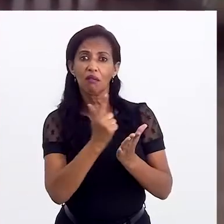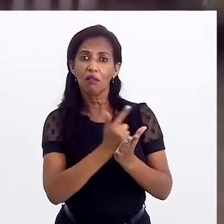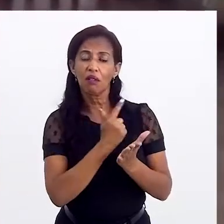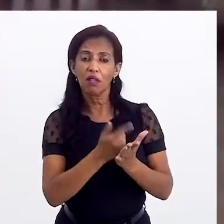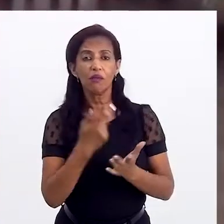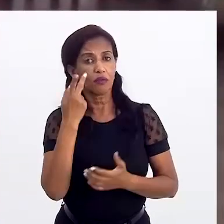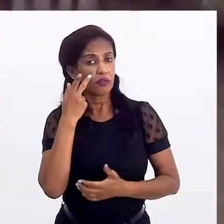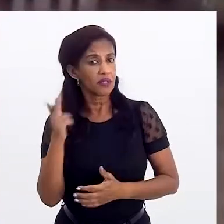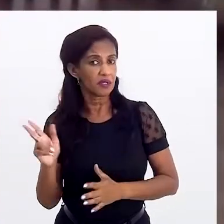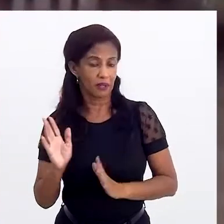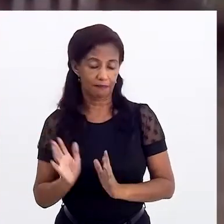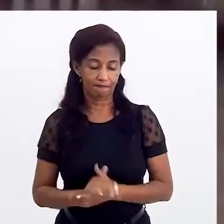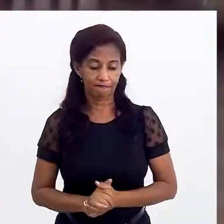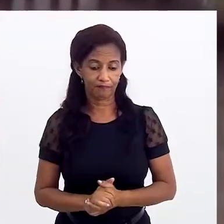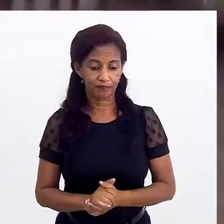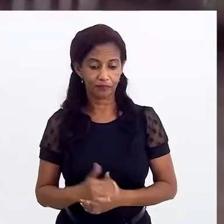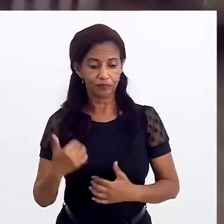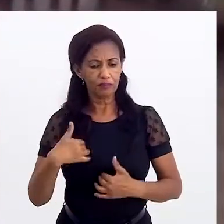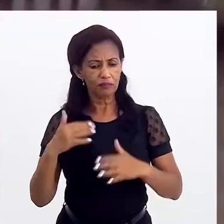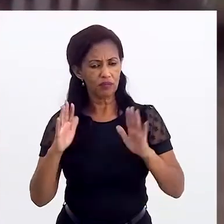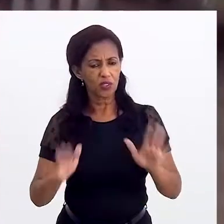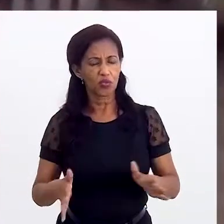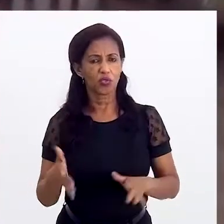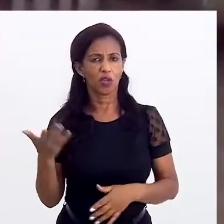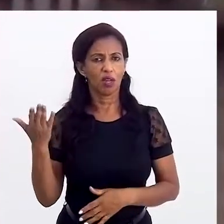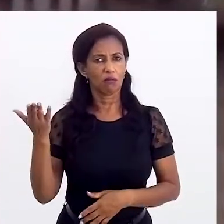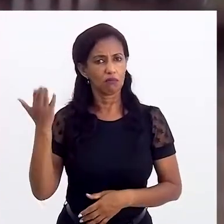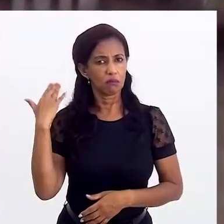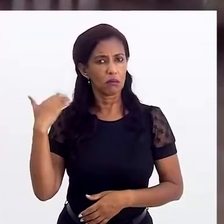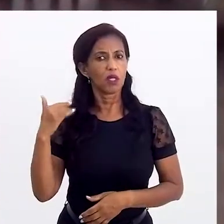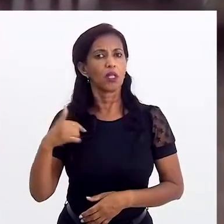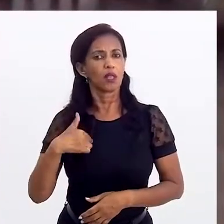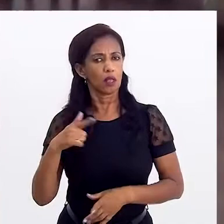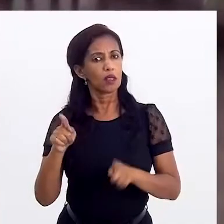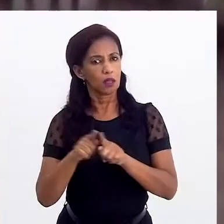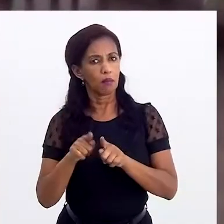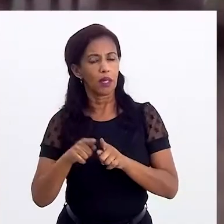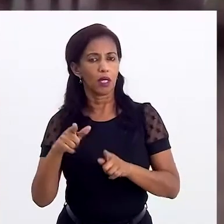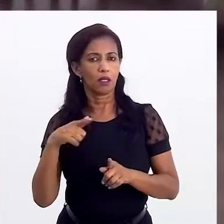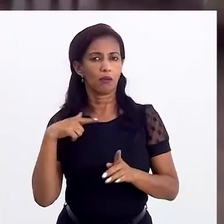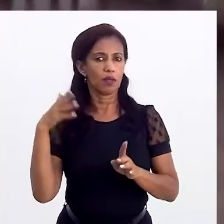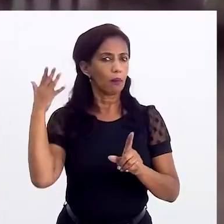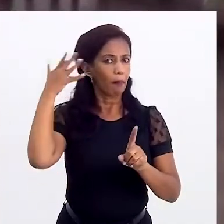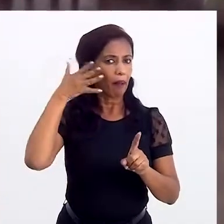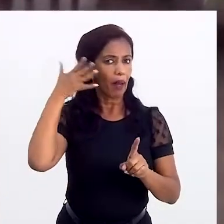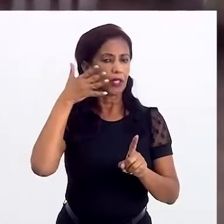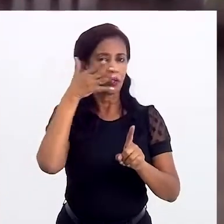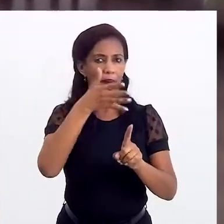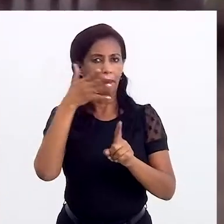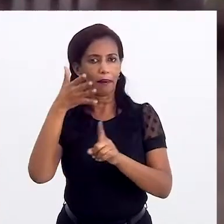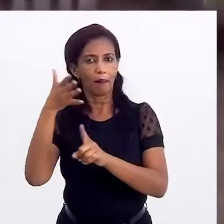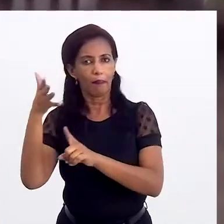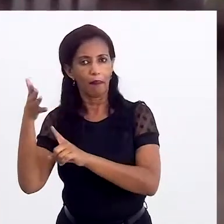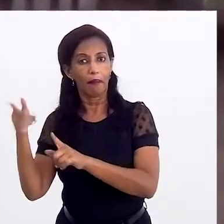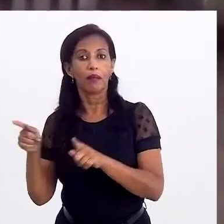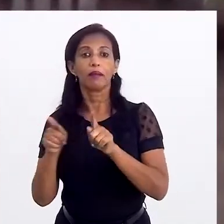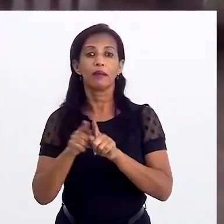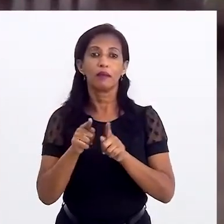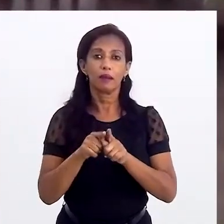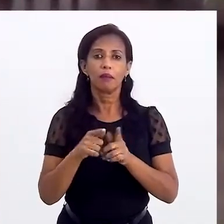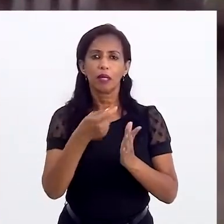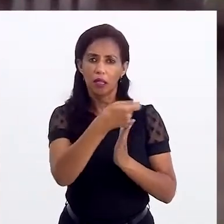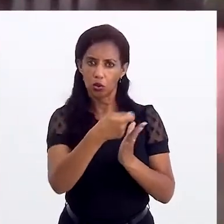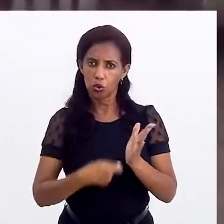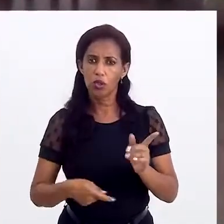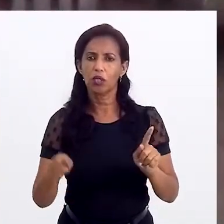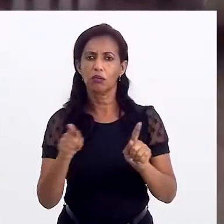e foi visitar a escola. Eu já nos últimos anos também tenho feito palestras de presença, além de